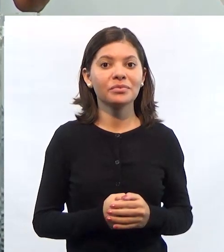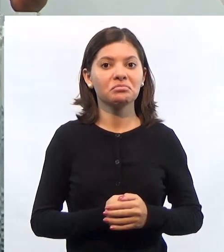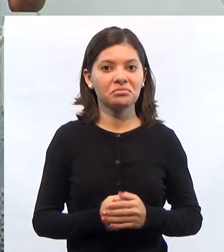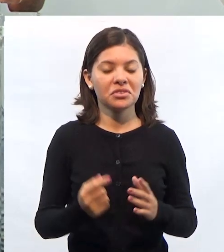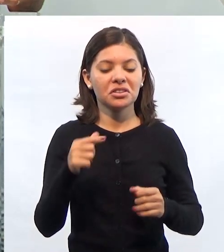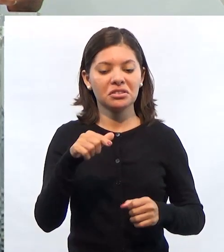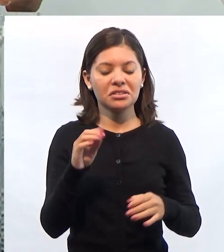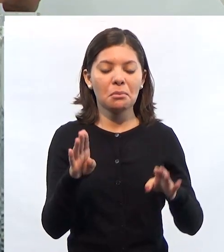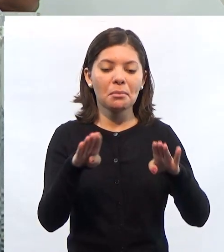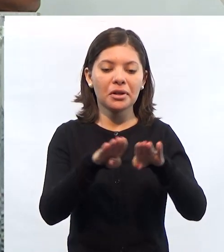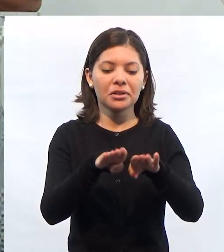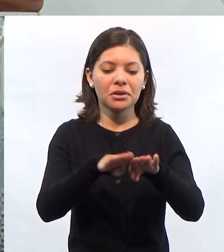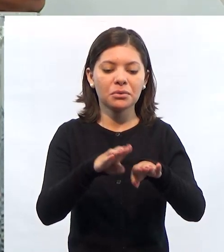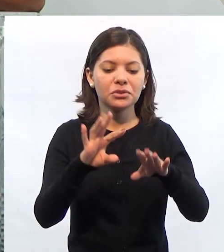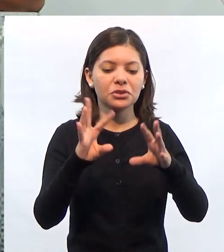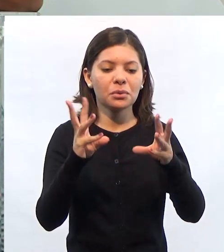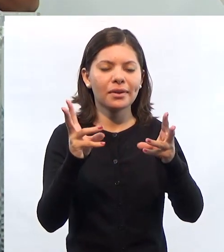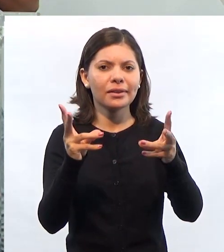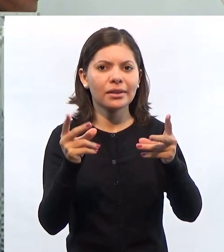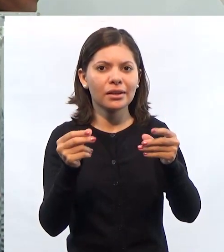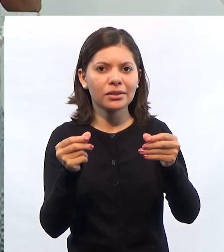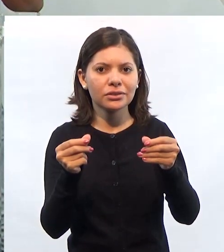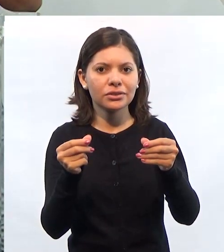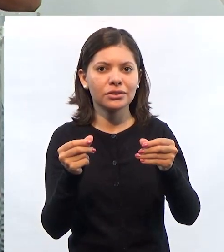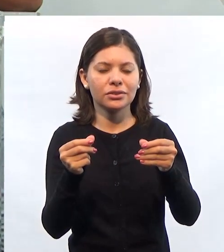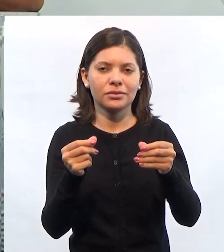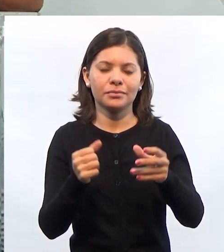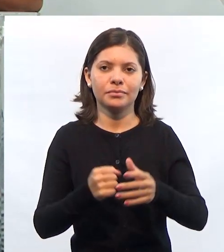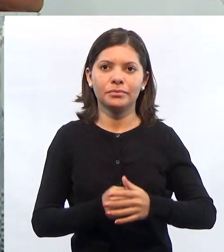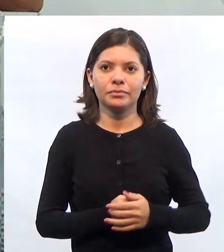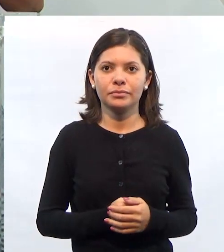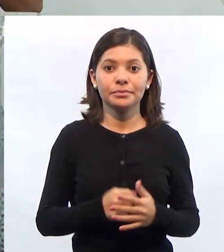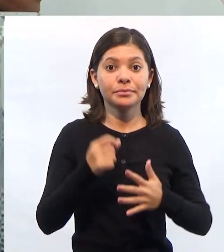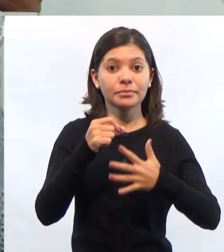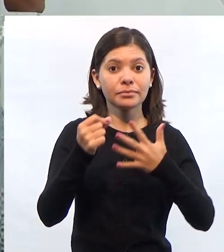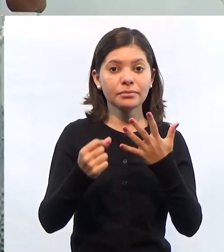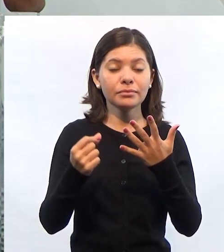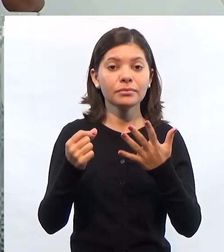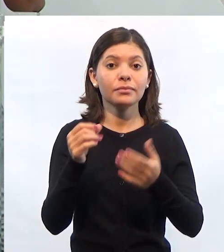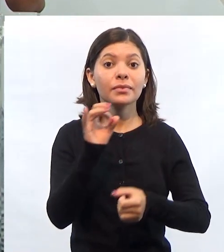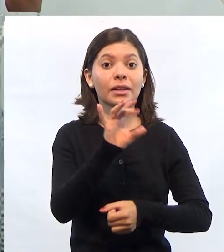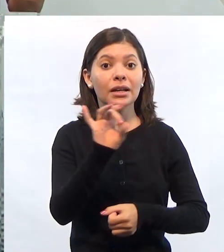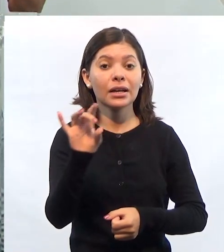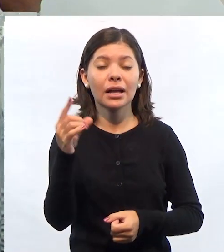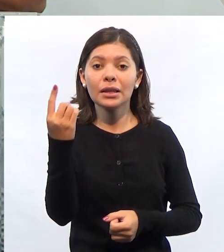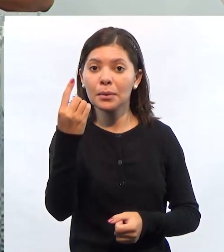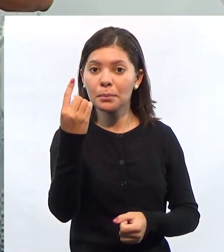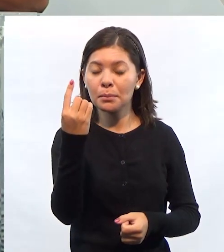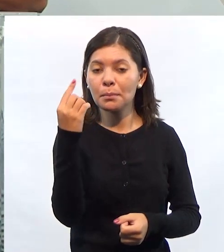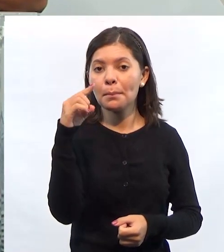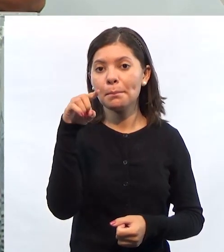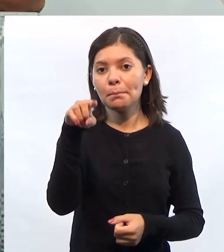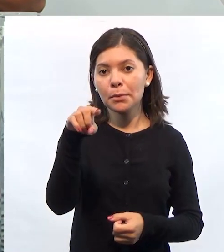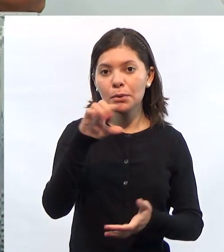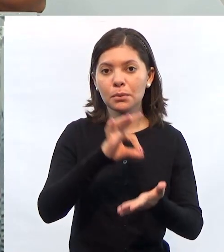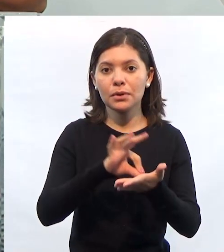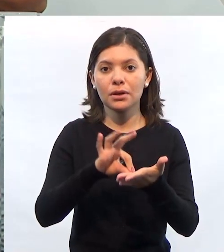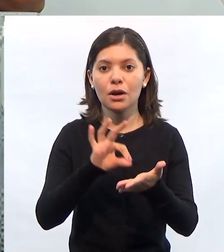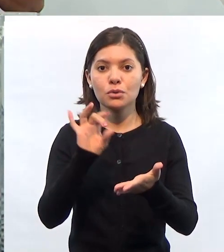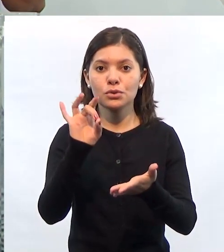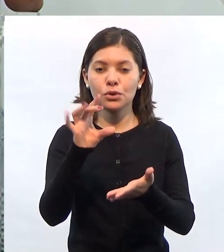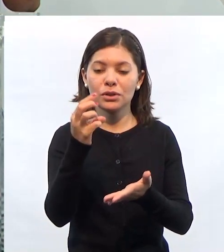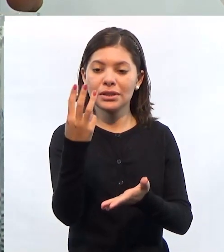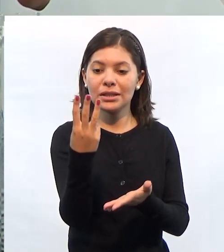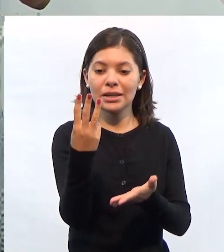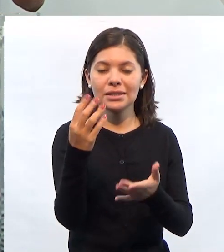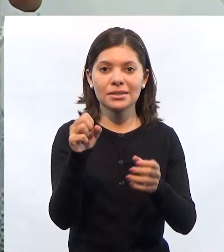é um padrão de qualidade é de atendimento aos requisitos o requisito é que a cada mil graus tenha no máximo três grãos quebrados